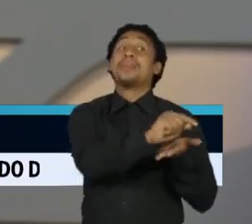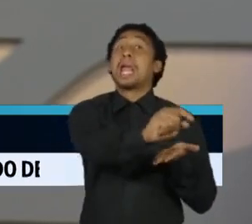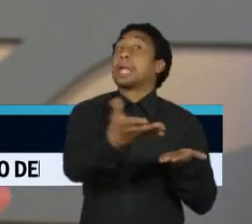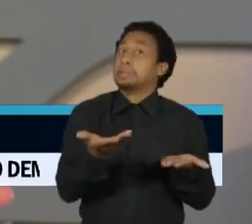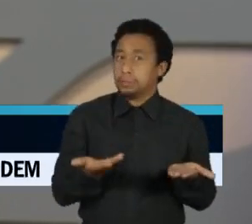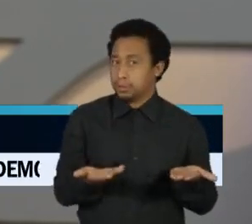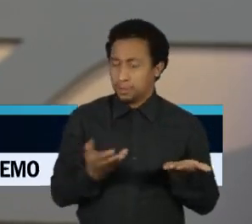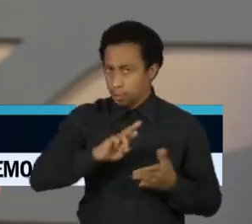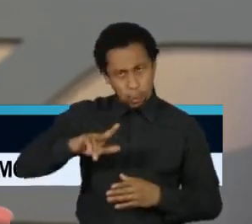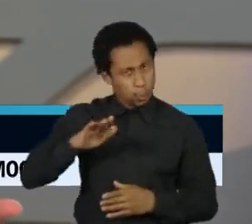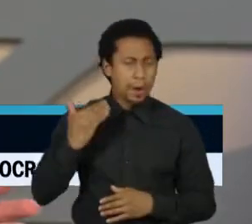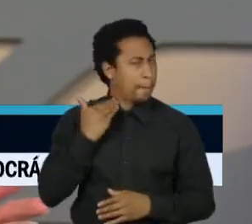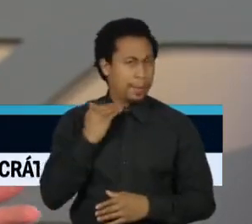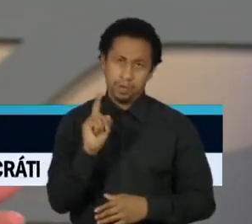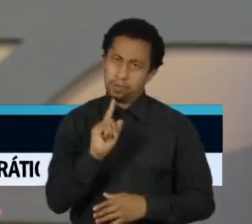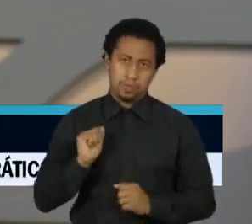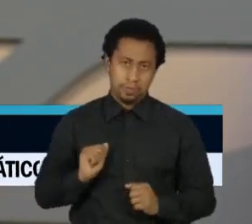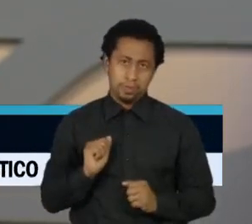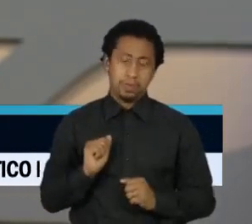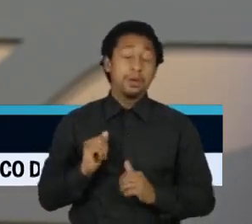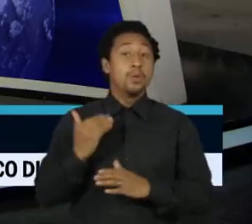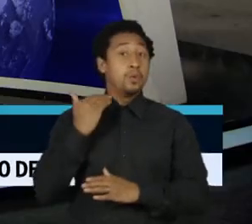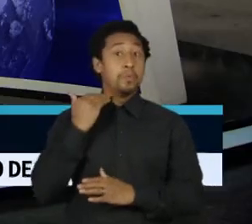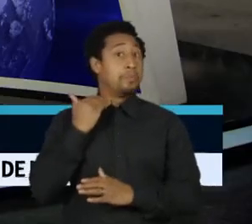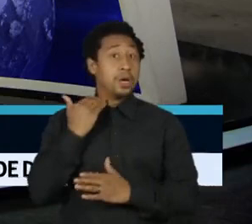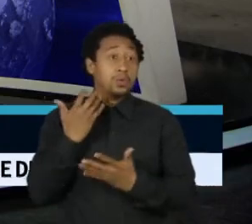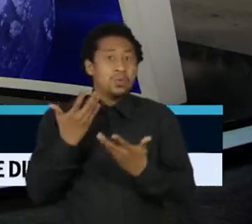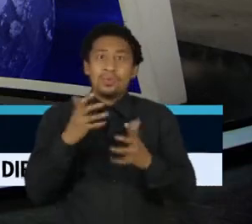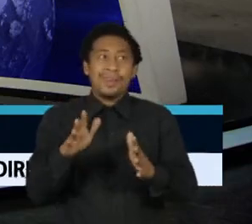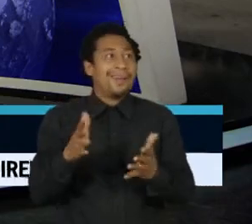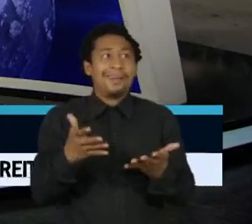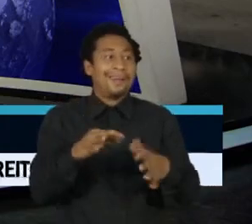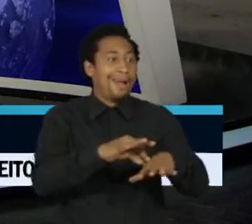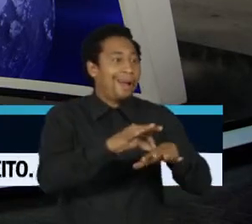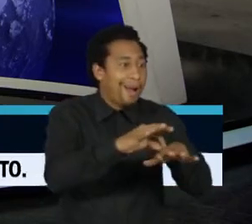atividade ilegal. A gente não quer ouro de atividade ilegal, a gente não quer carne